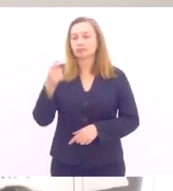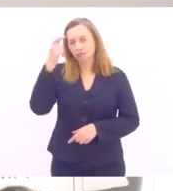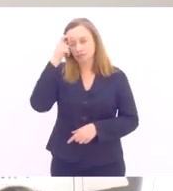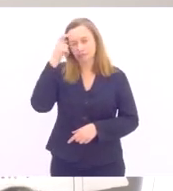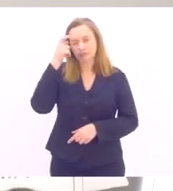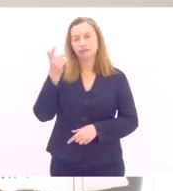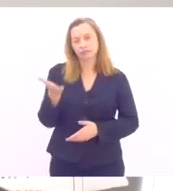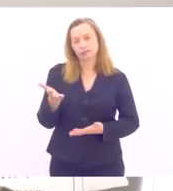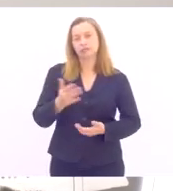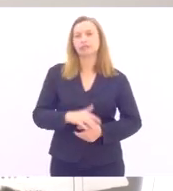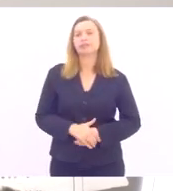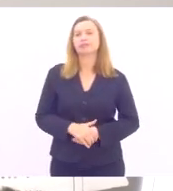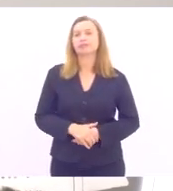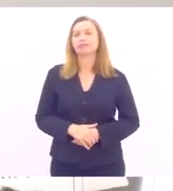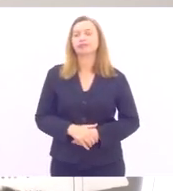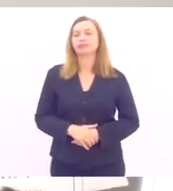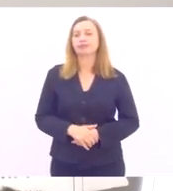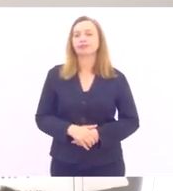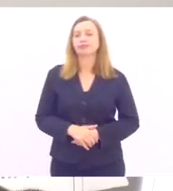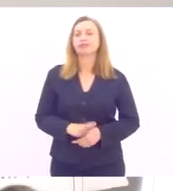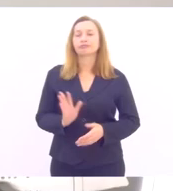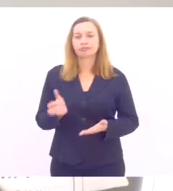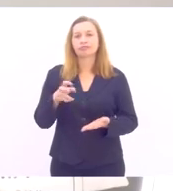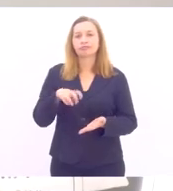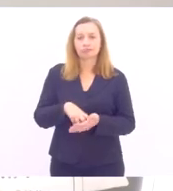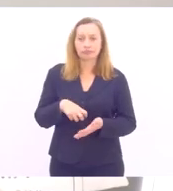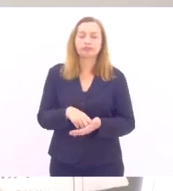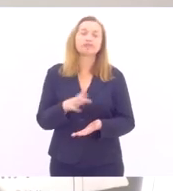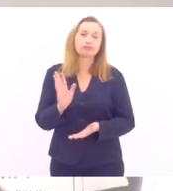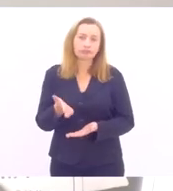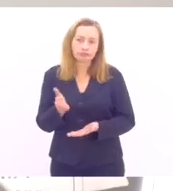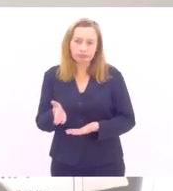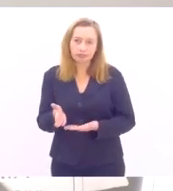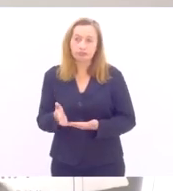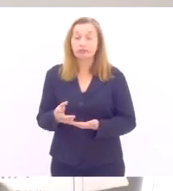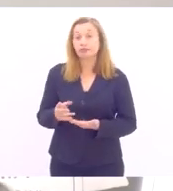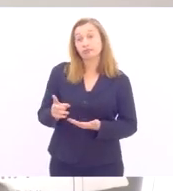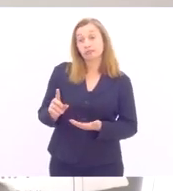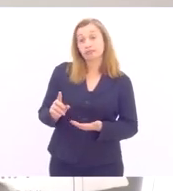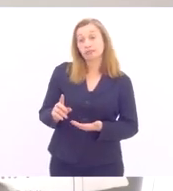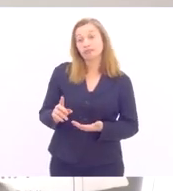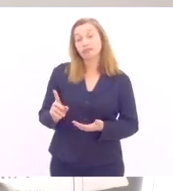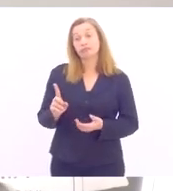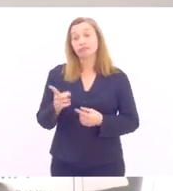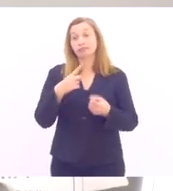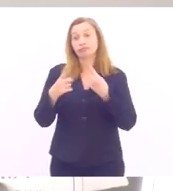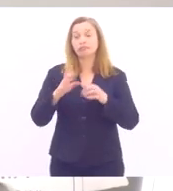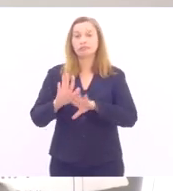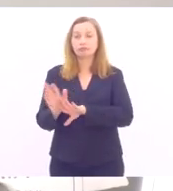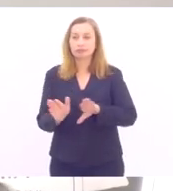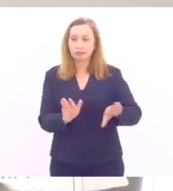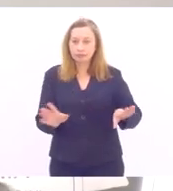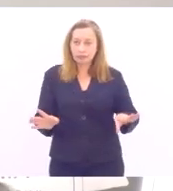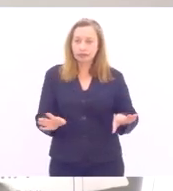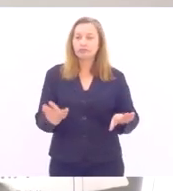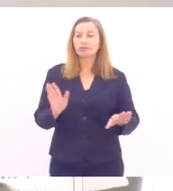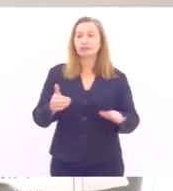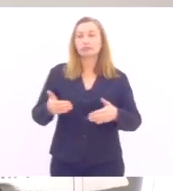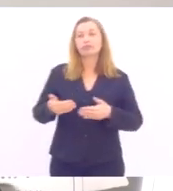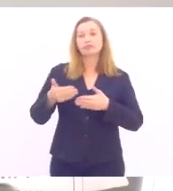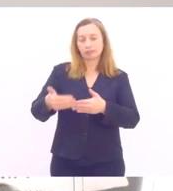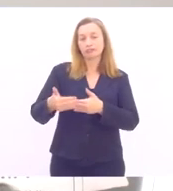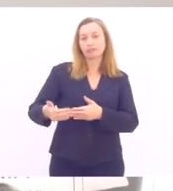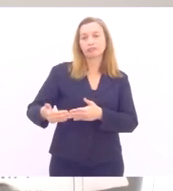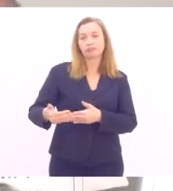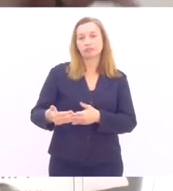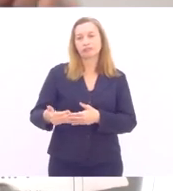né? Acho que as punições já ocorreram, né, merecidas ou não, agora não cabe essa discussão, mas acho que a gente está olhando agora daqui para frente, né?